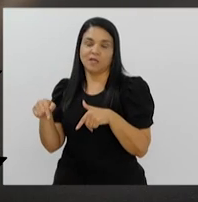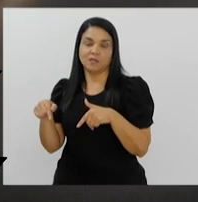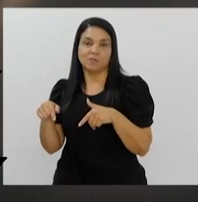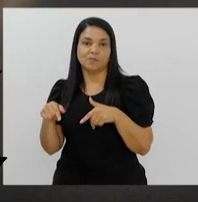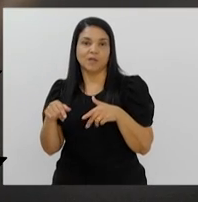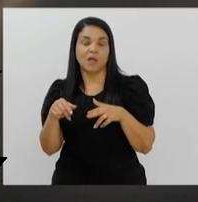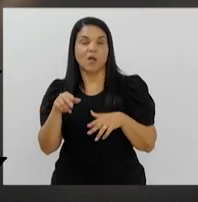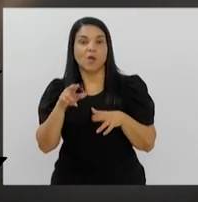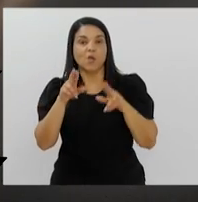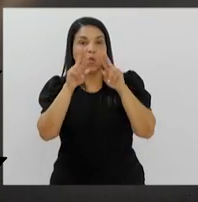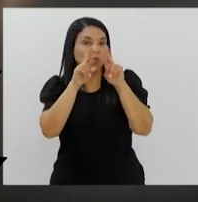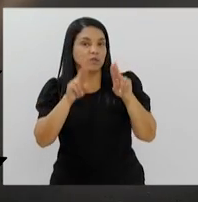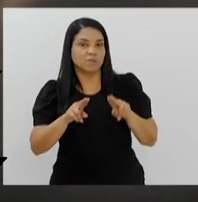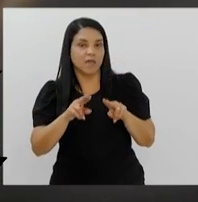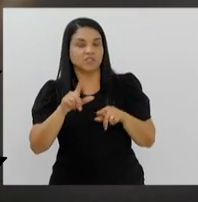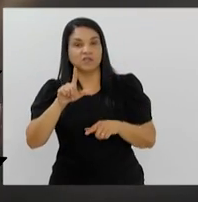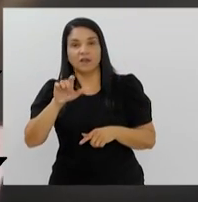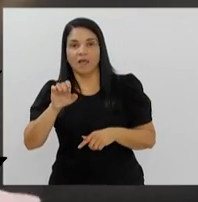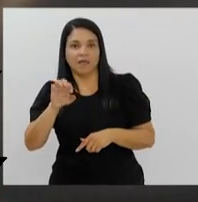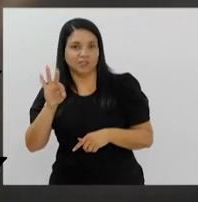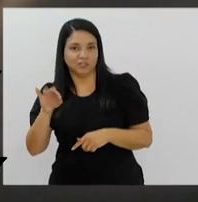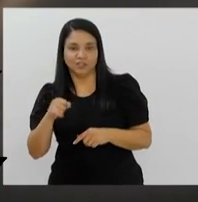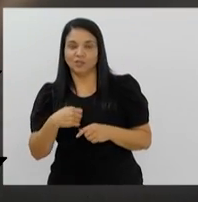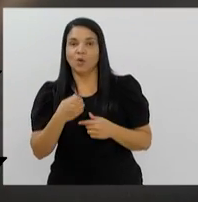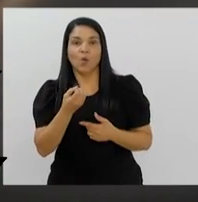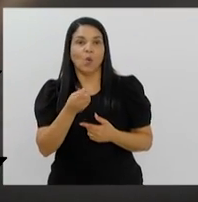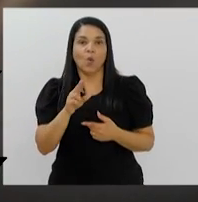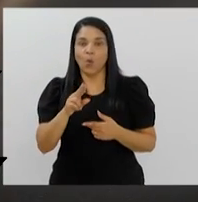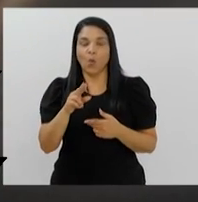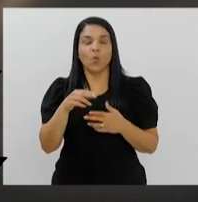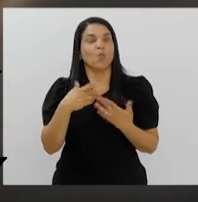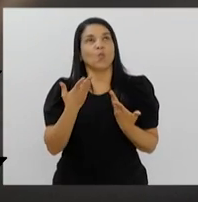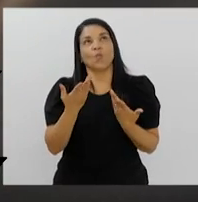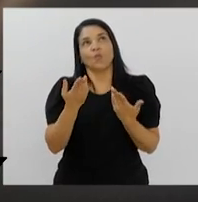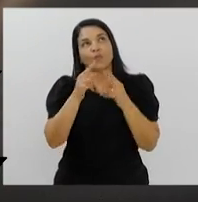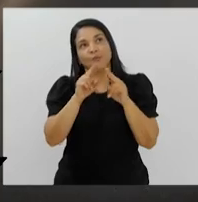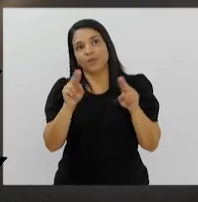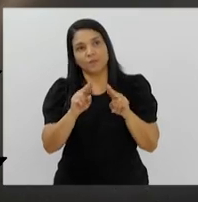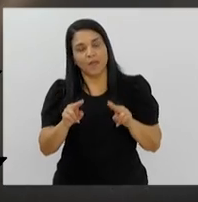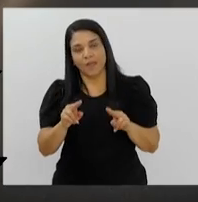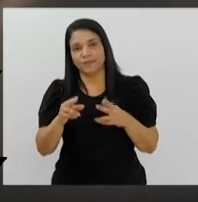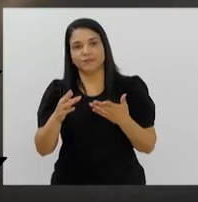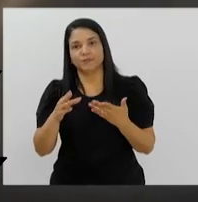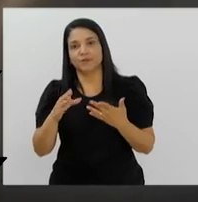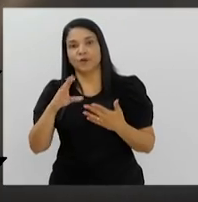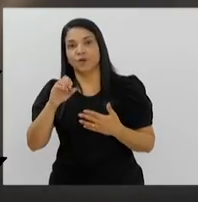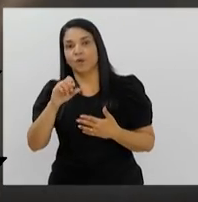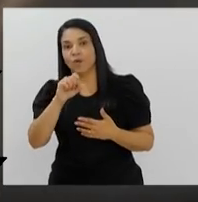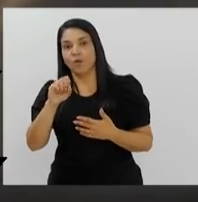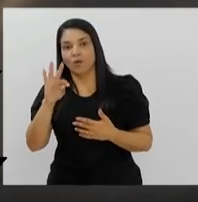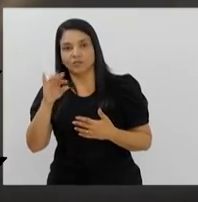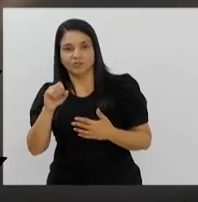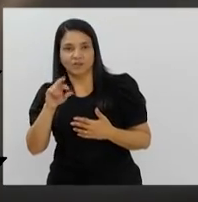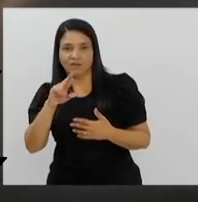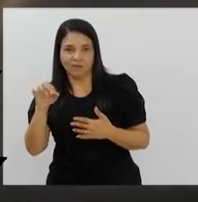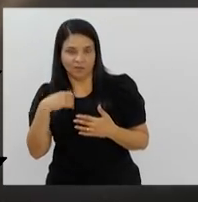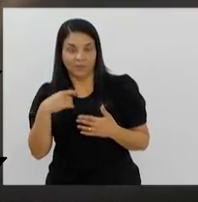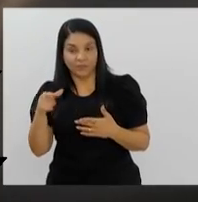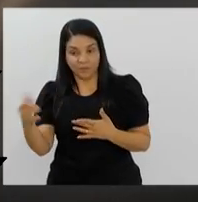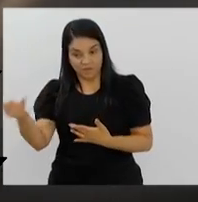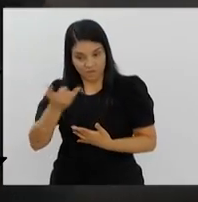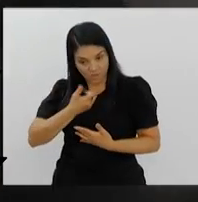todo mundo porque o que me disseram o que me disseram foi